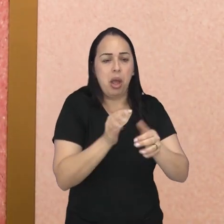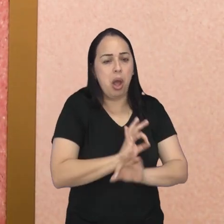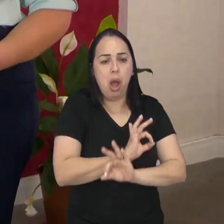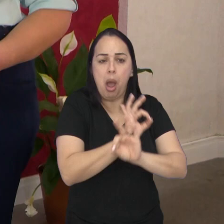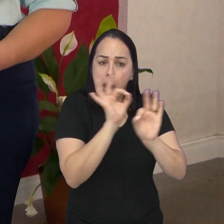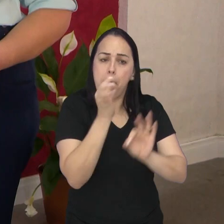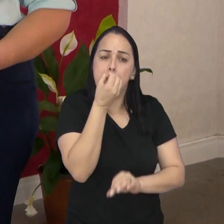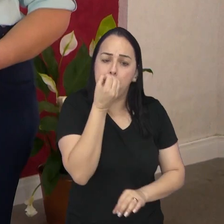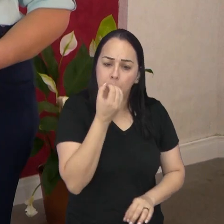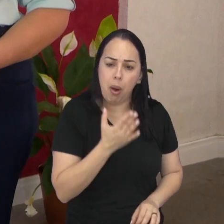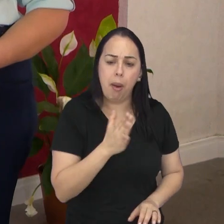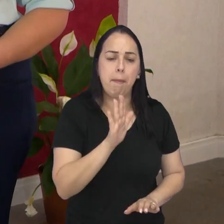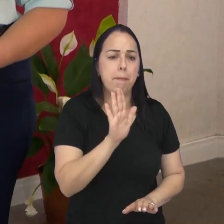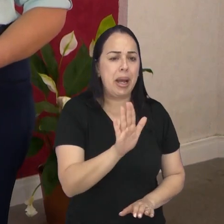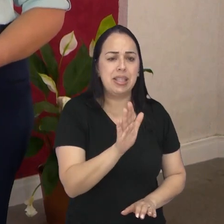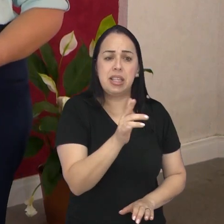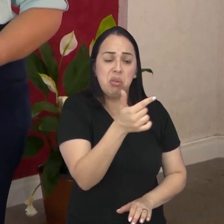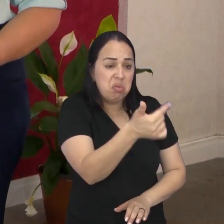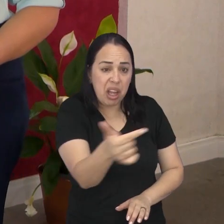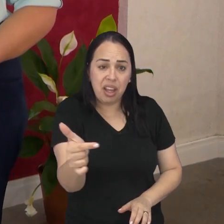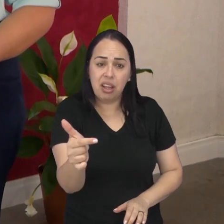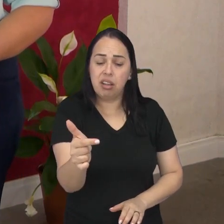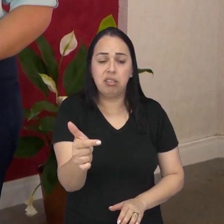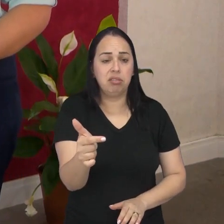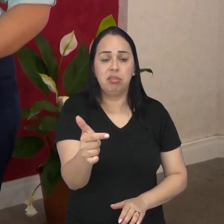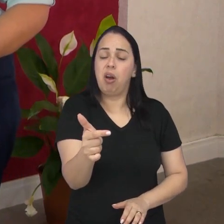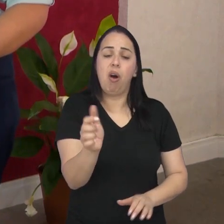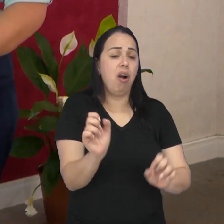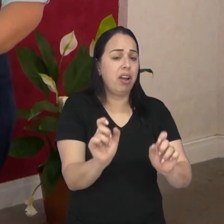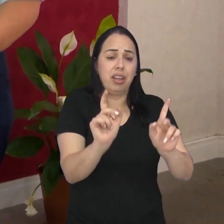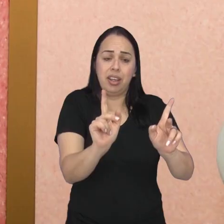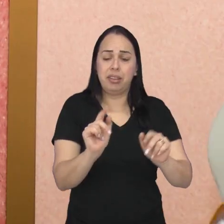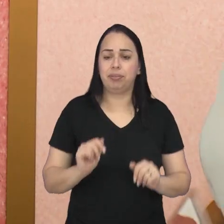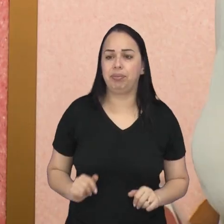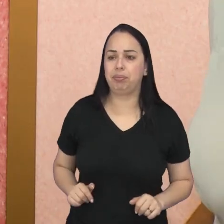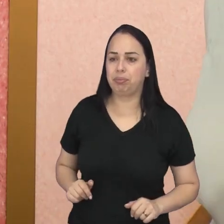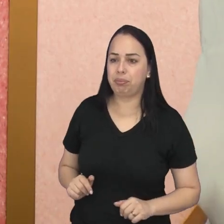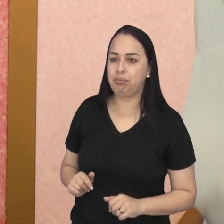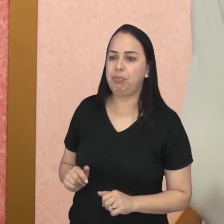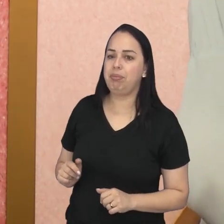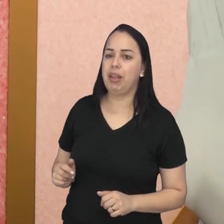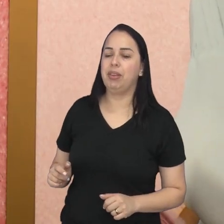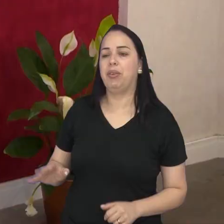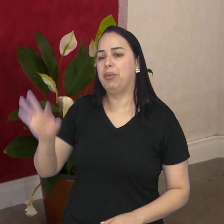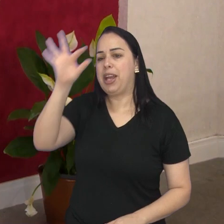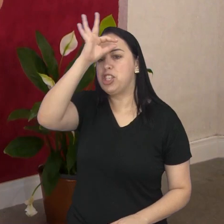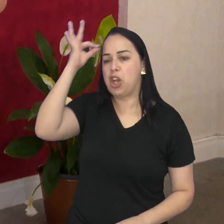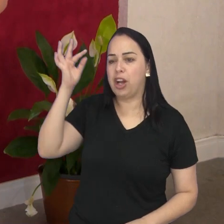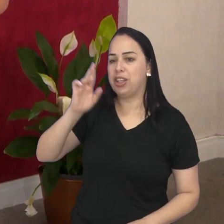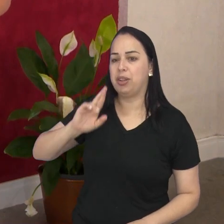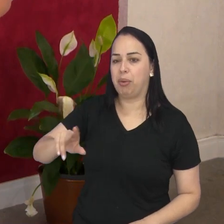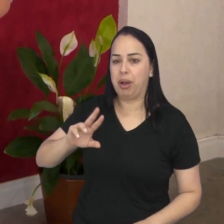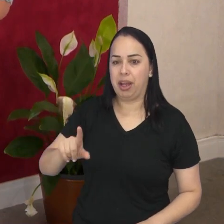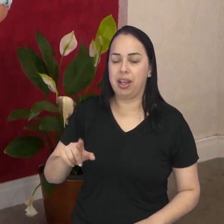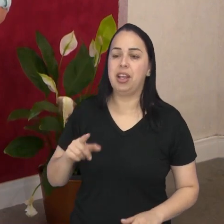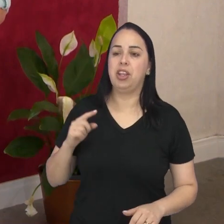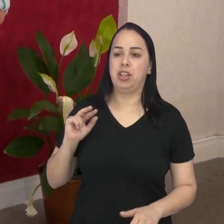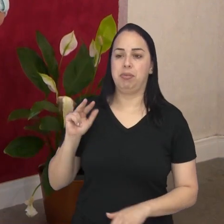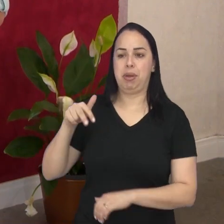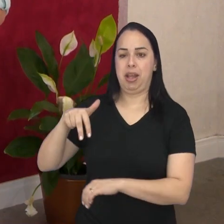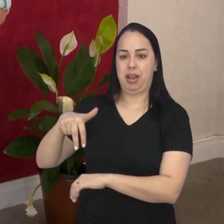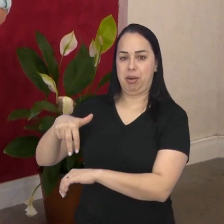elogio, é bom que venha, mas se não vier também, isso não muda nada. Não existem coincidências, a gente parou aqui, não